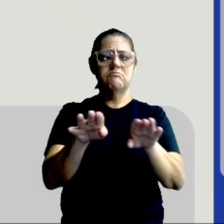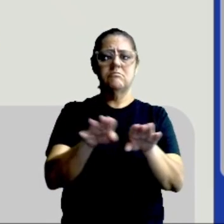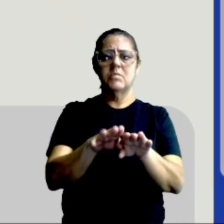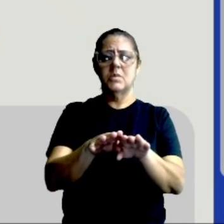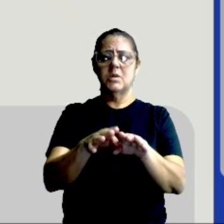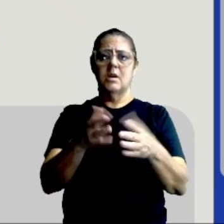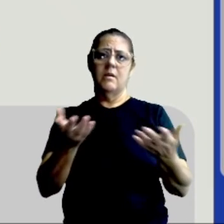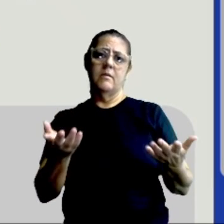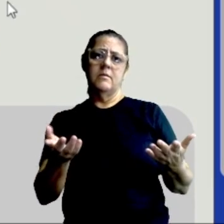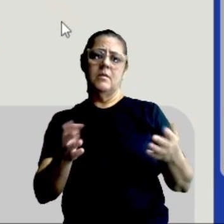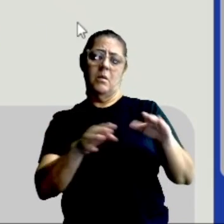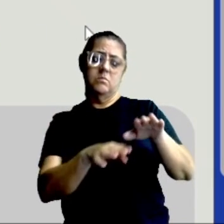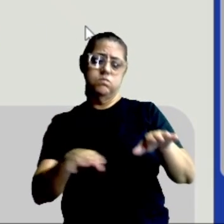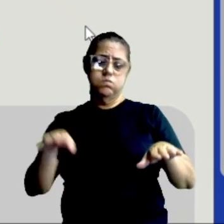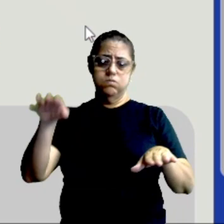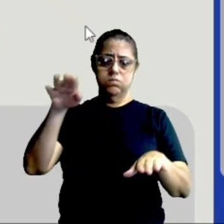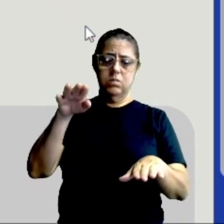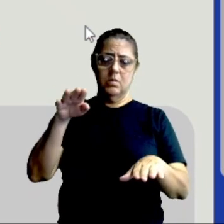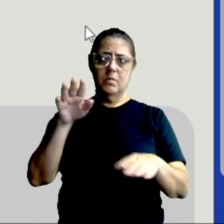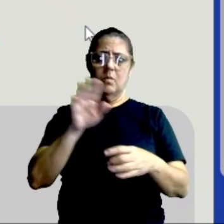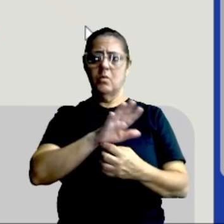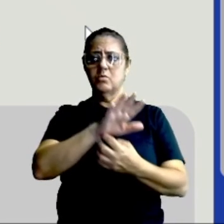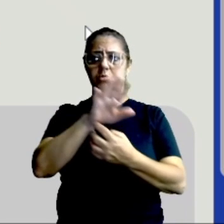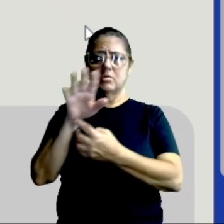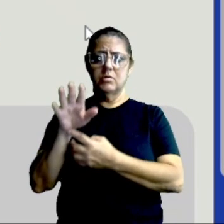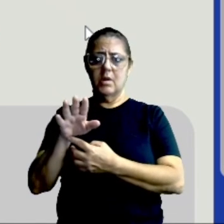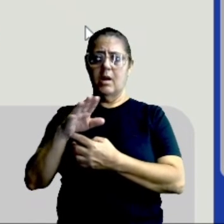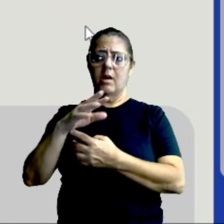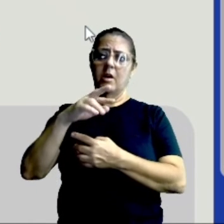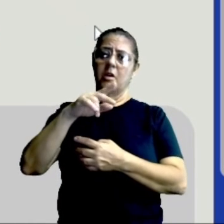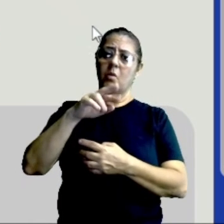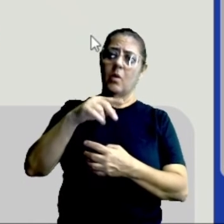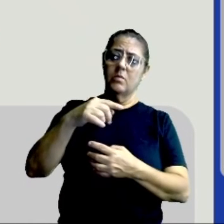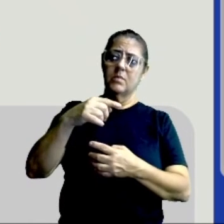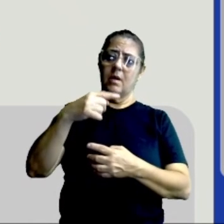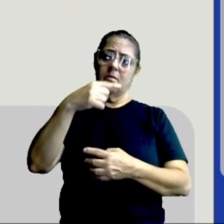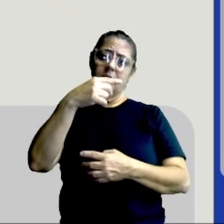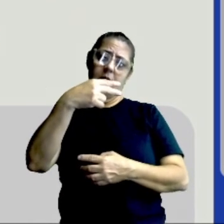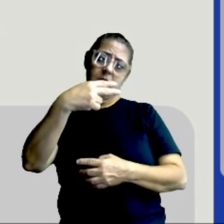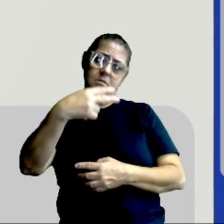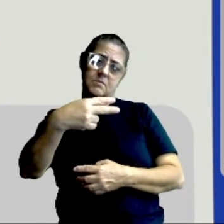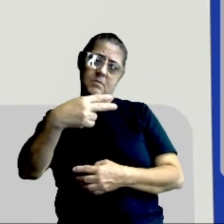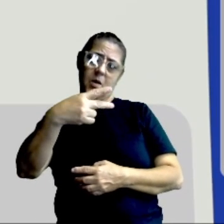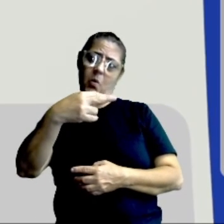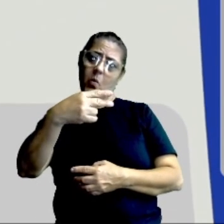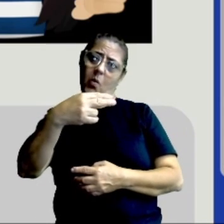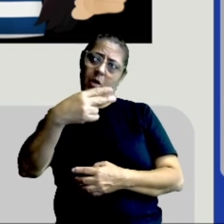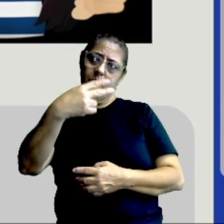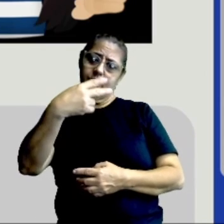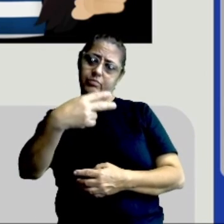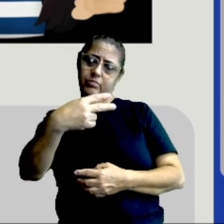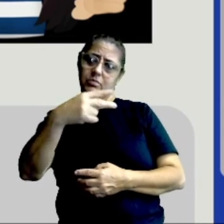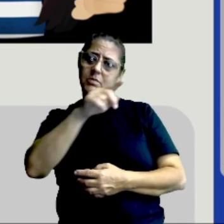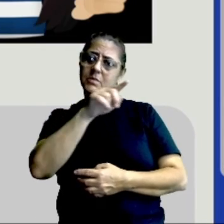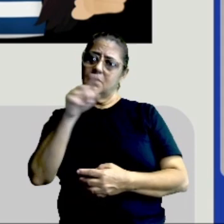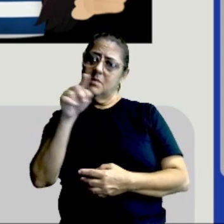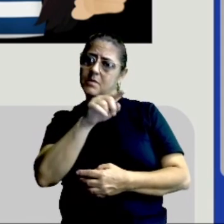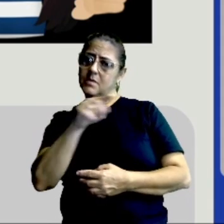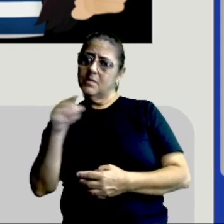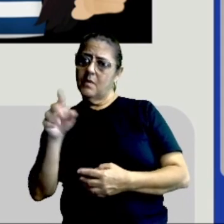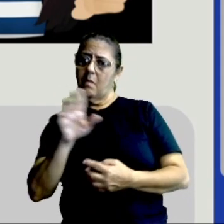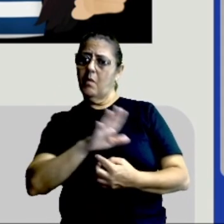a estrutura, não é? O símbolo de igualdade. E resolvemos alguns problemas encontrando